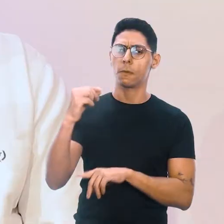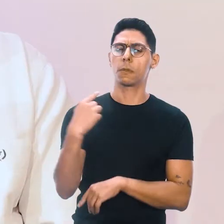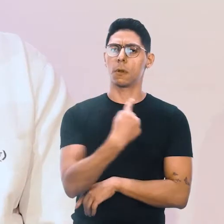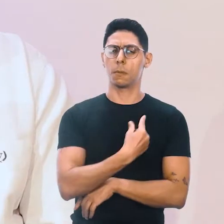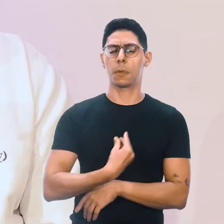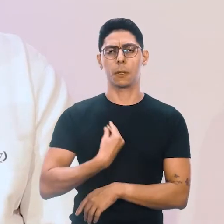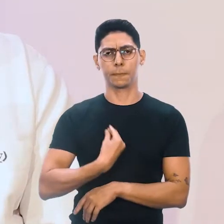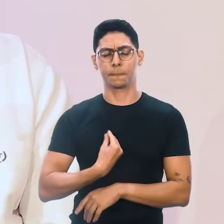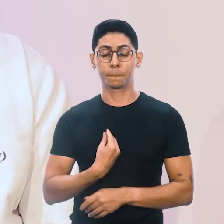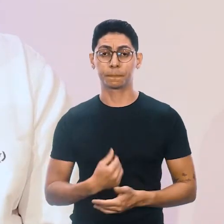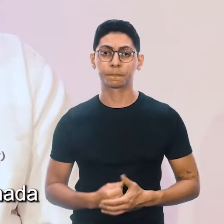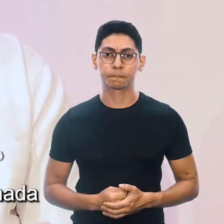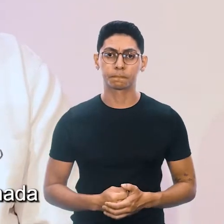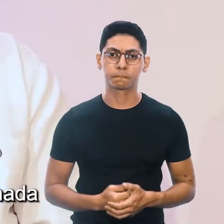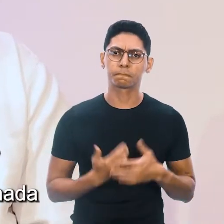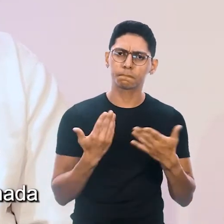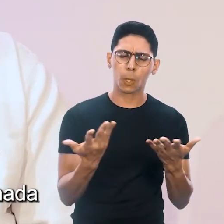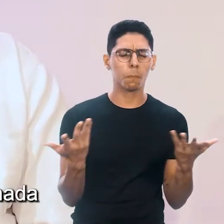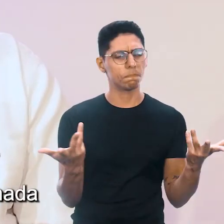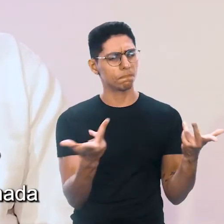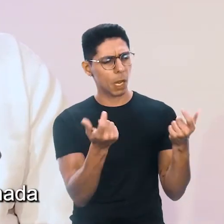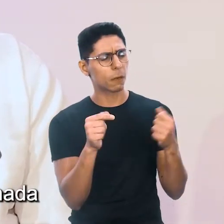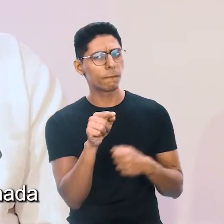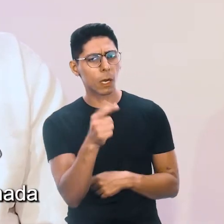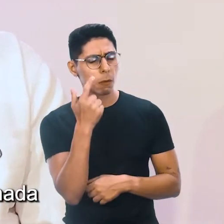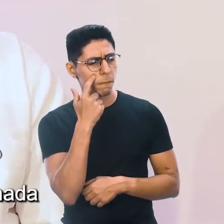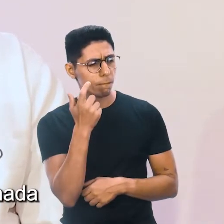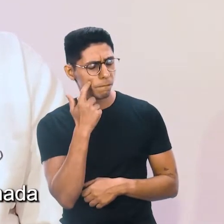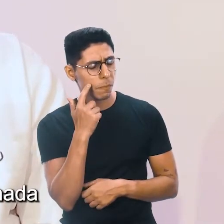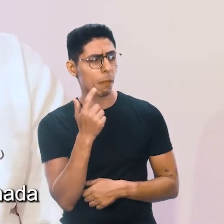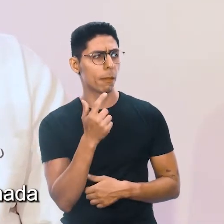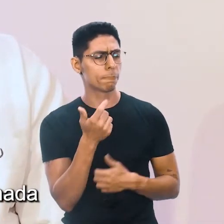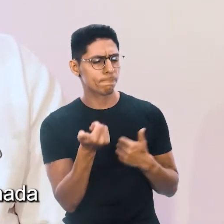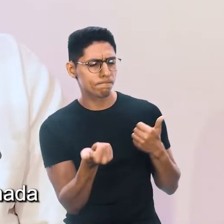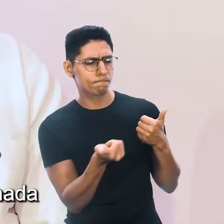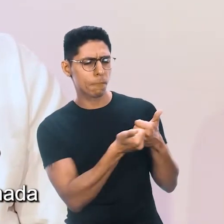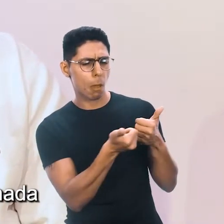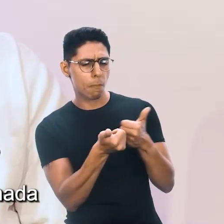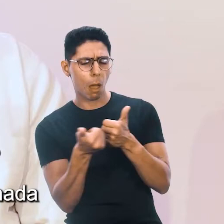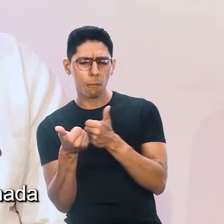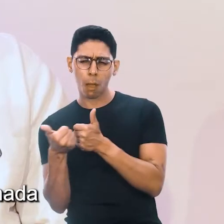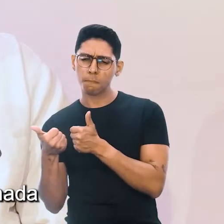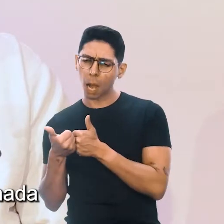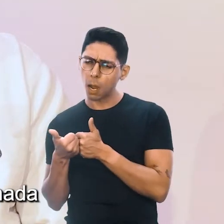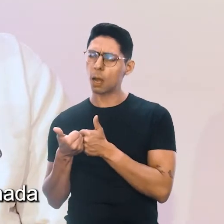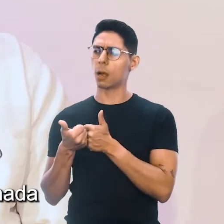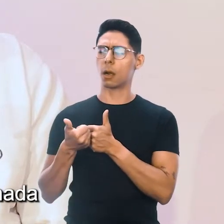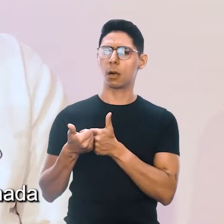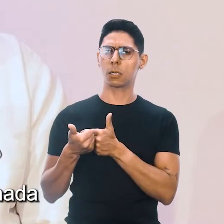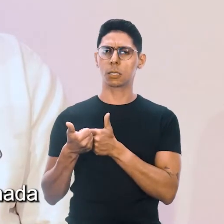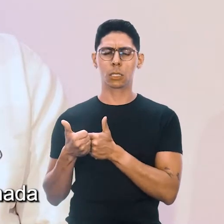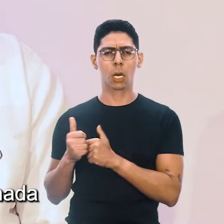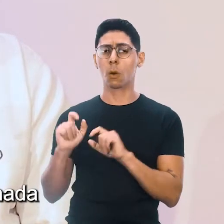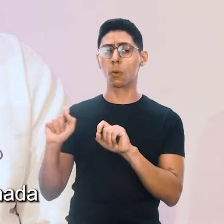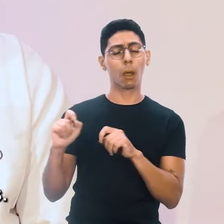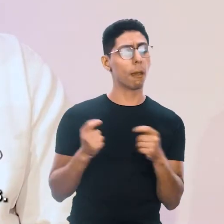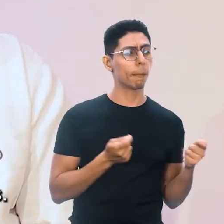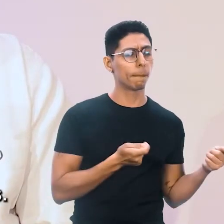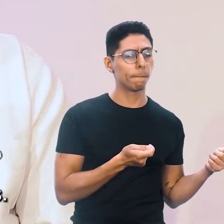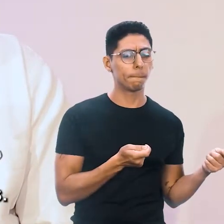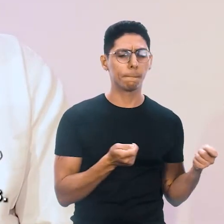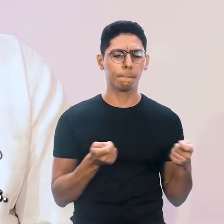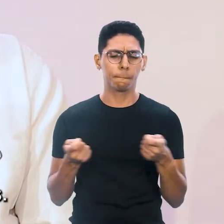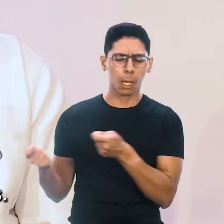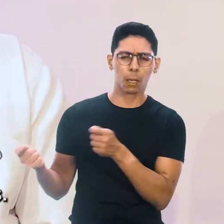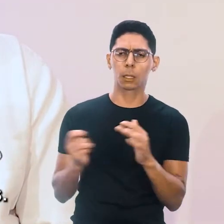pai? Maravilha. Ô, Tuca, você acompanhou de perto toda o caminhar, né,